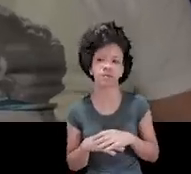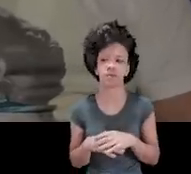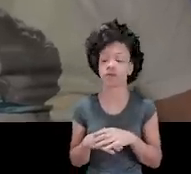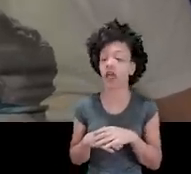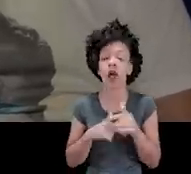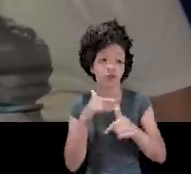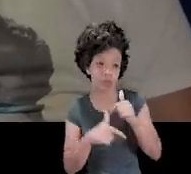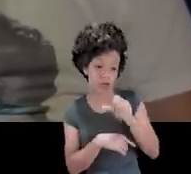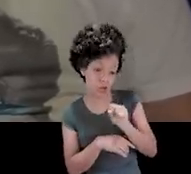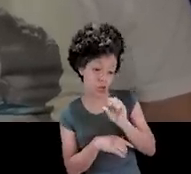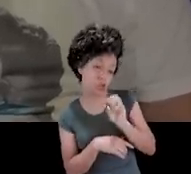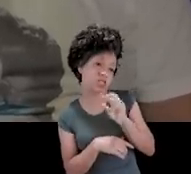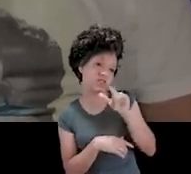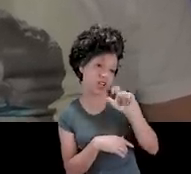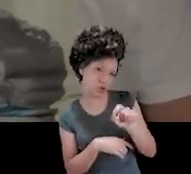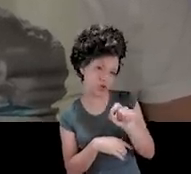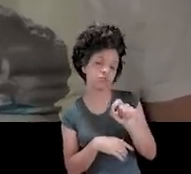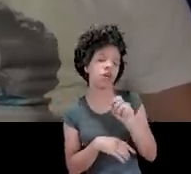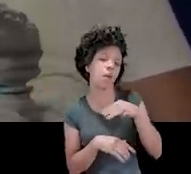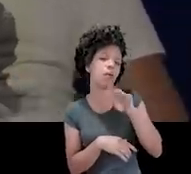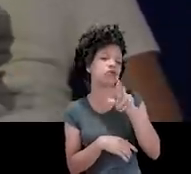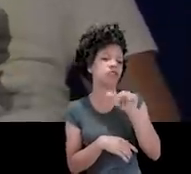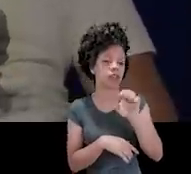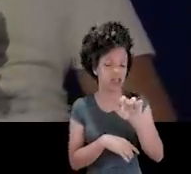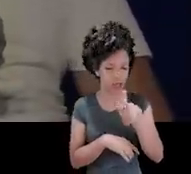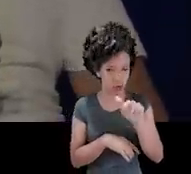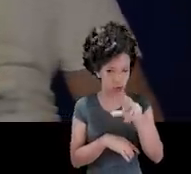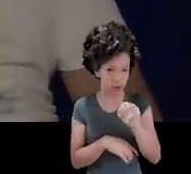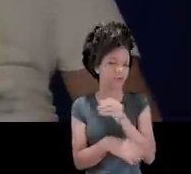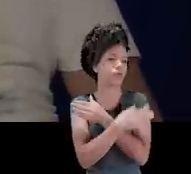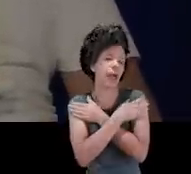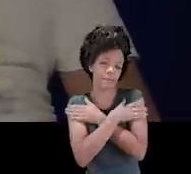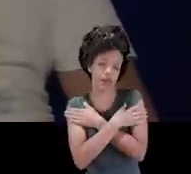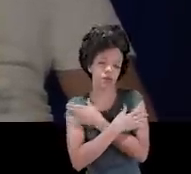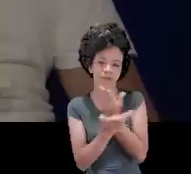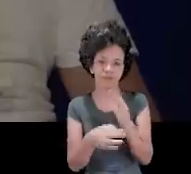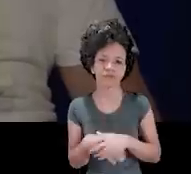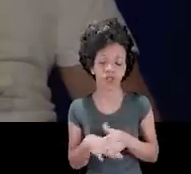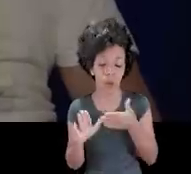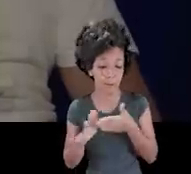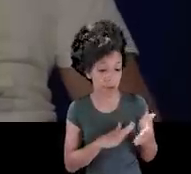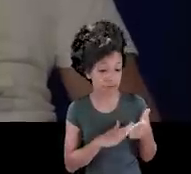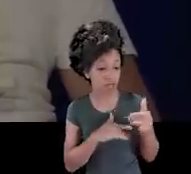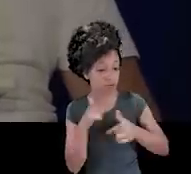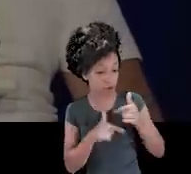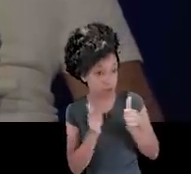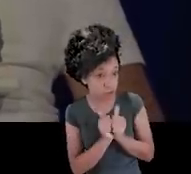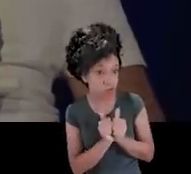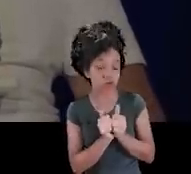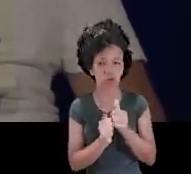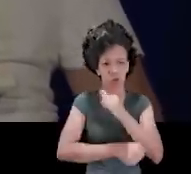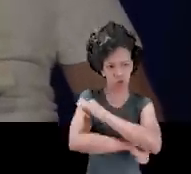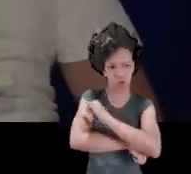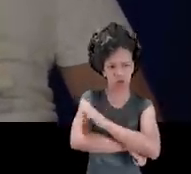Oswaldo Montenegro, um grande abraço pra ele. E aí, nessa ocasião... Eu estava fazendo um trabalho no Rio de Janeiro e eu